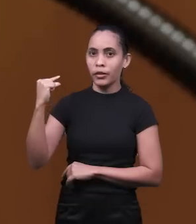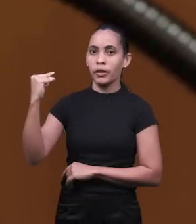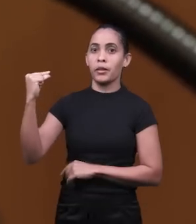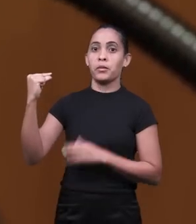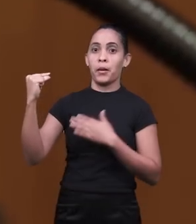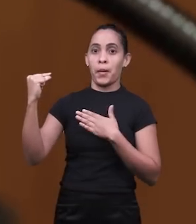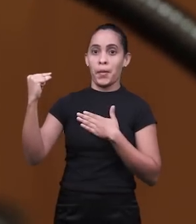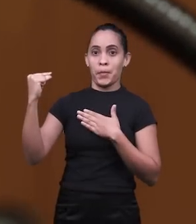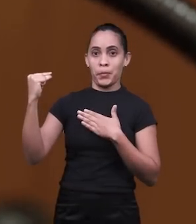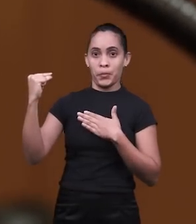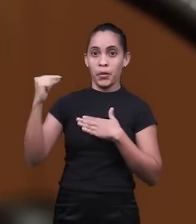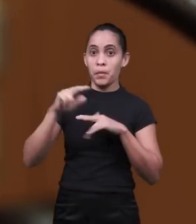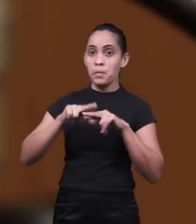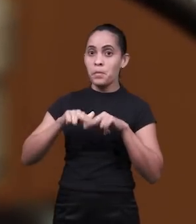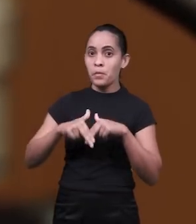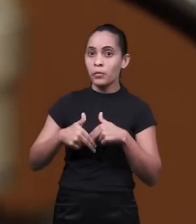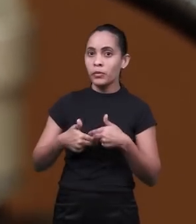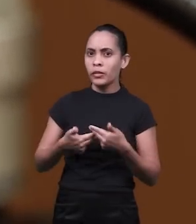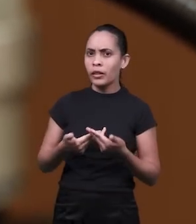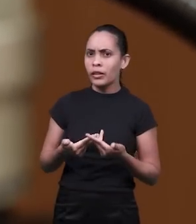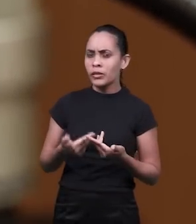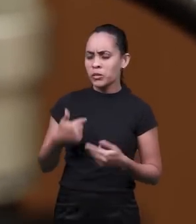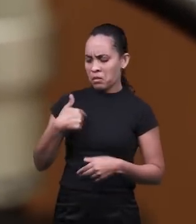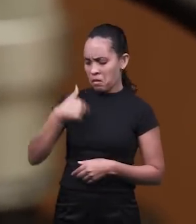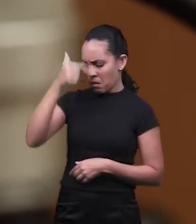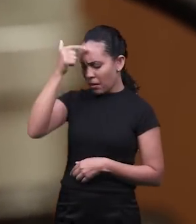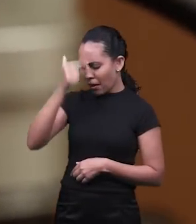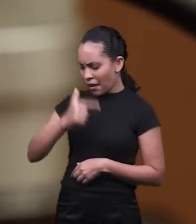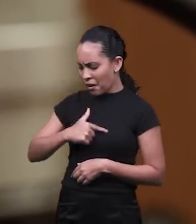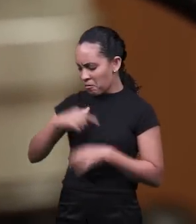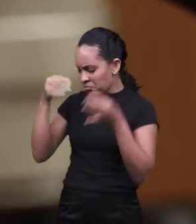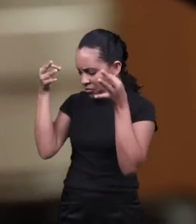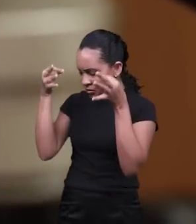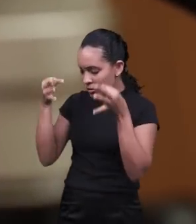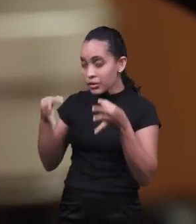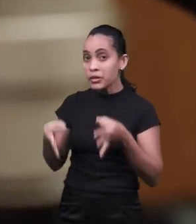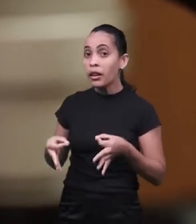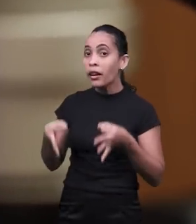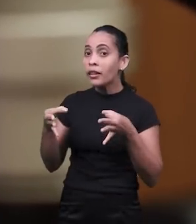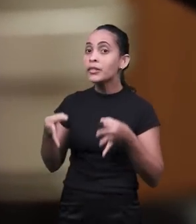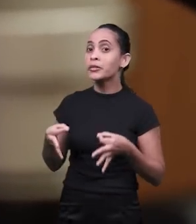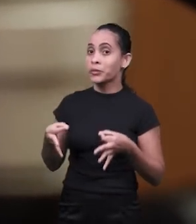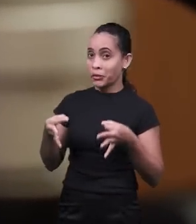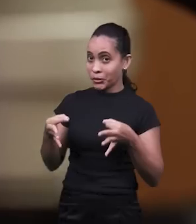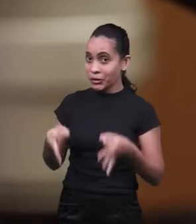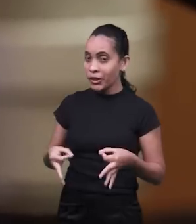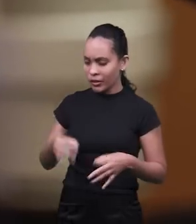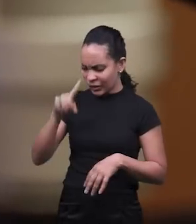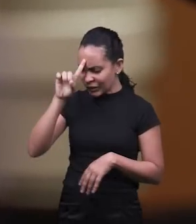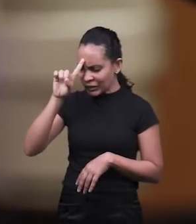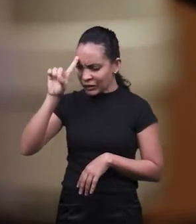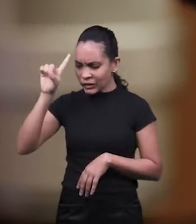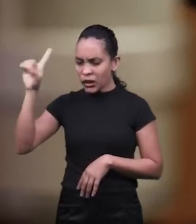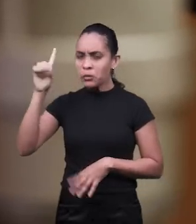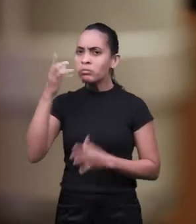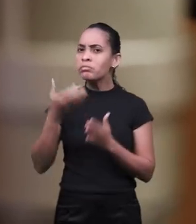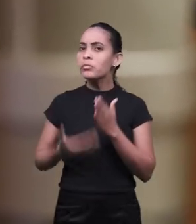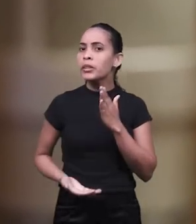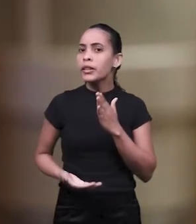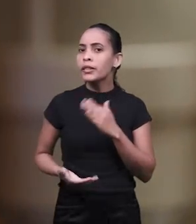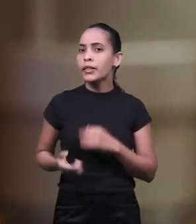escolheu, por isso certo estou que nunca vai